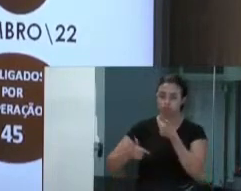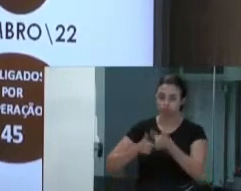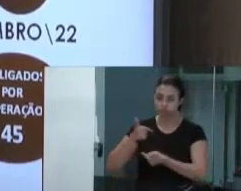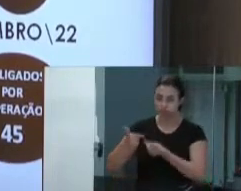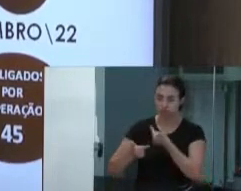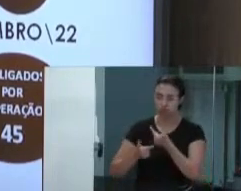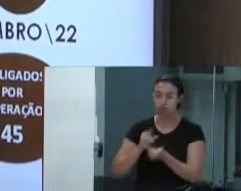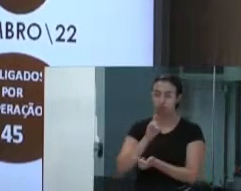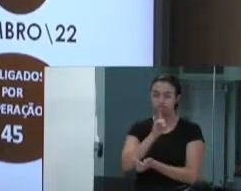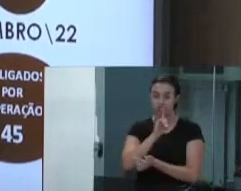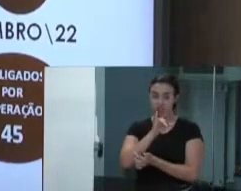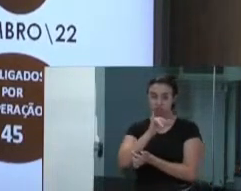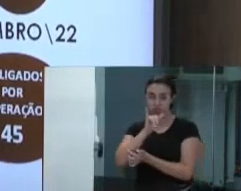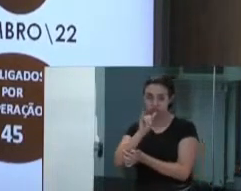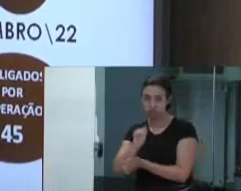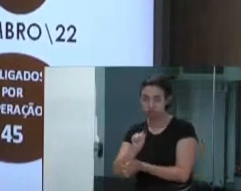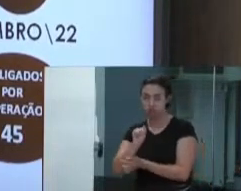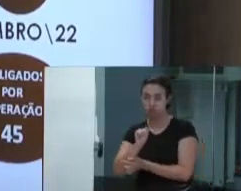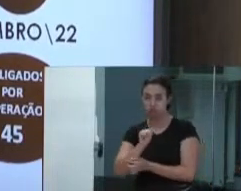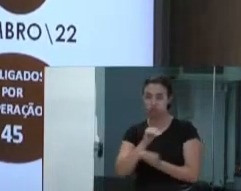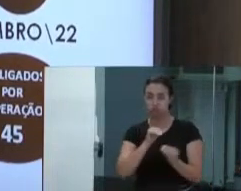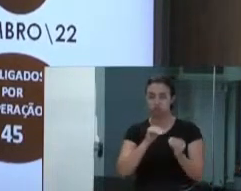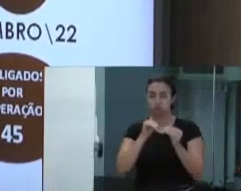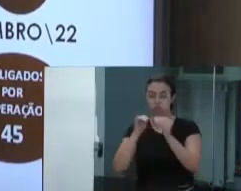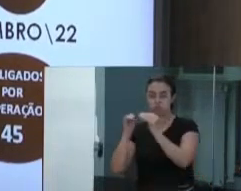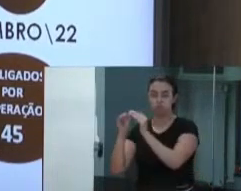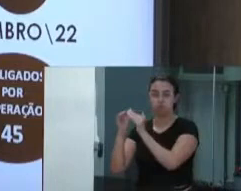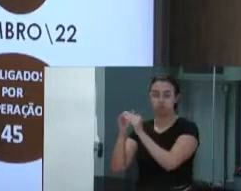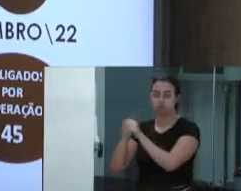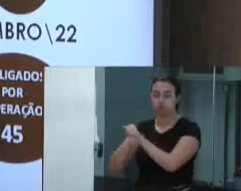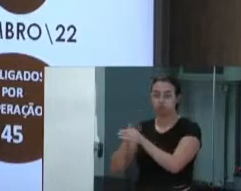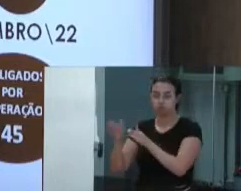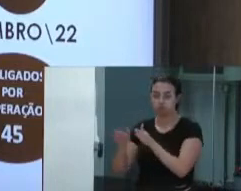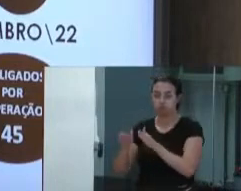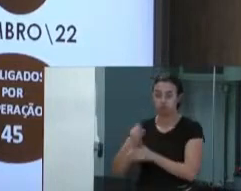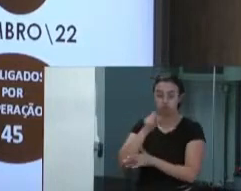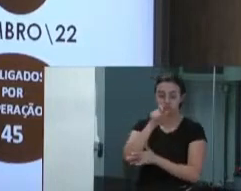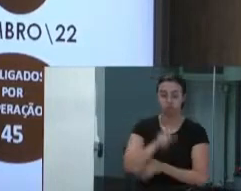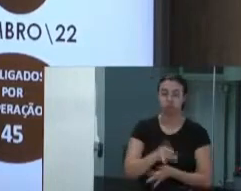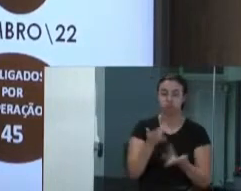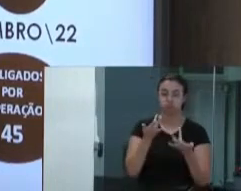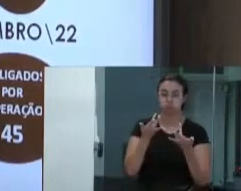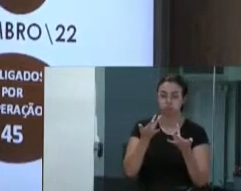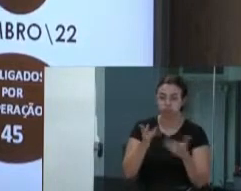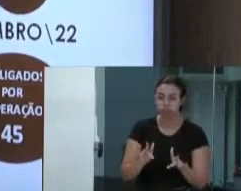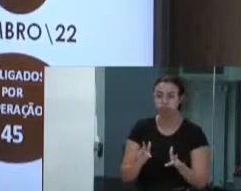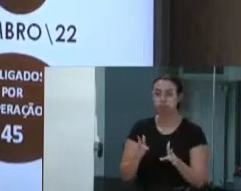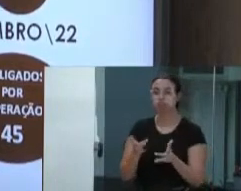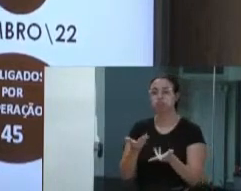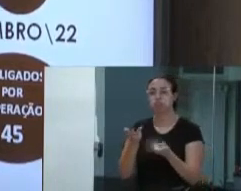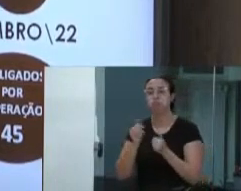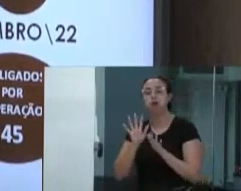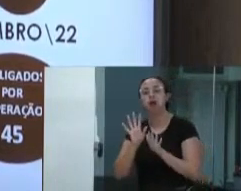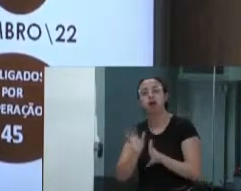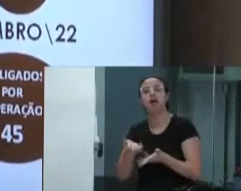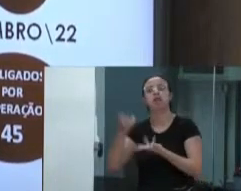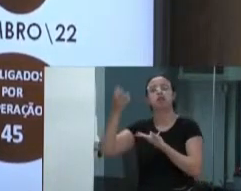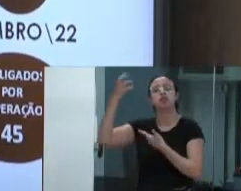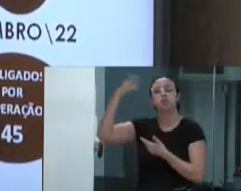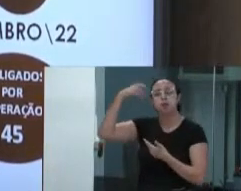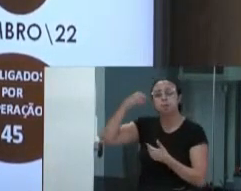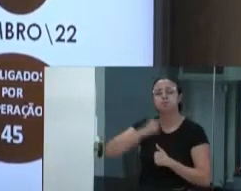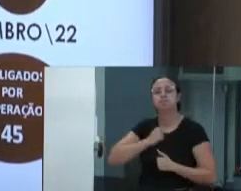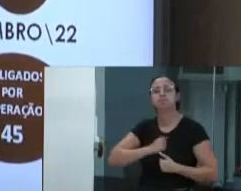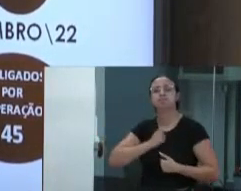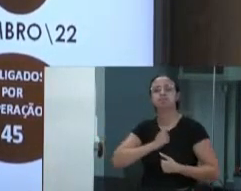atendimento dia, ele foi migrado para a casa de passagem. Então, se aquele usuário ele não quer ficar acolhido, mas ele quer tomar banho, ele quer se alimentar,